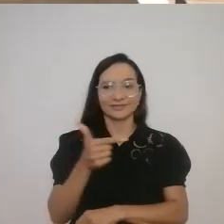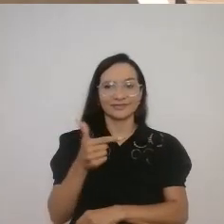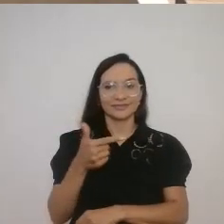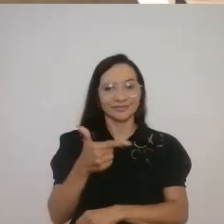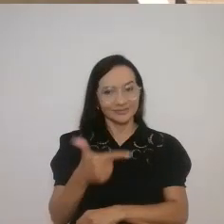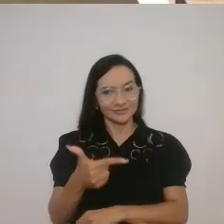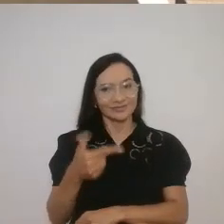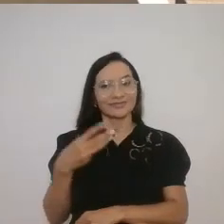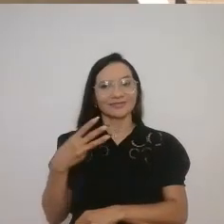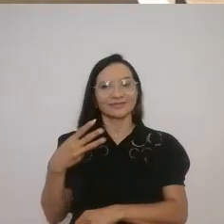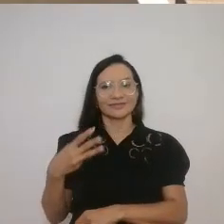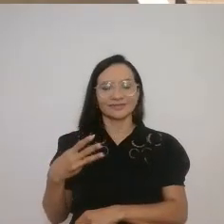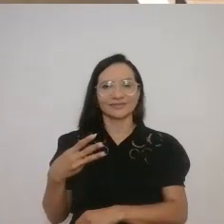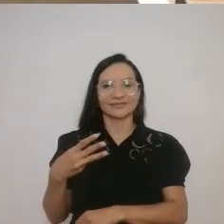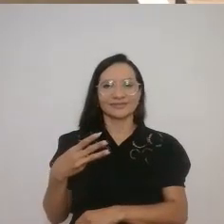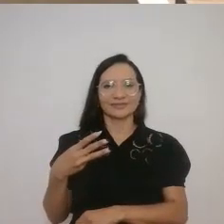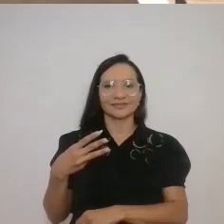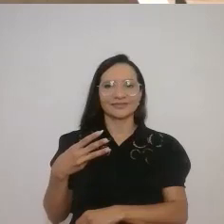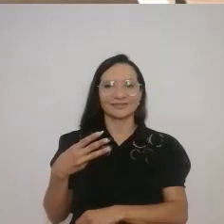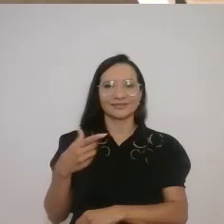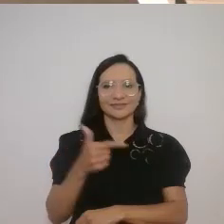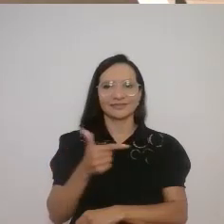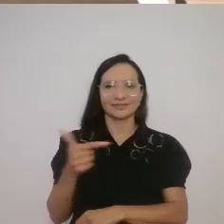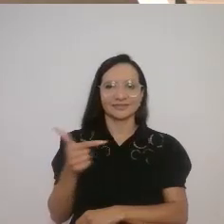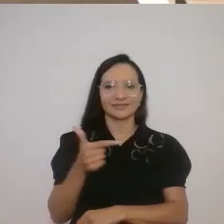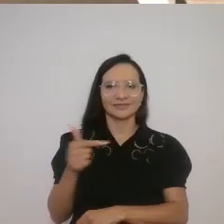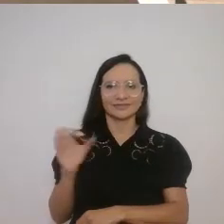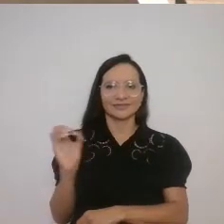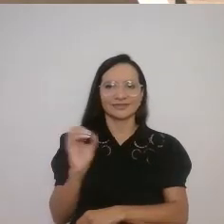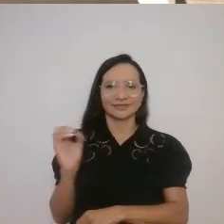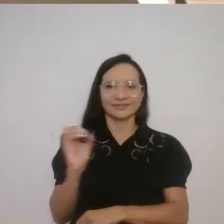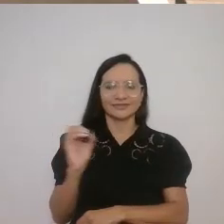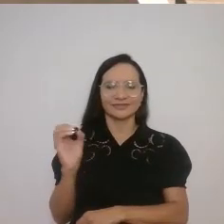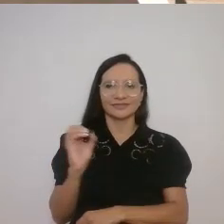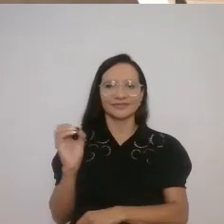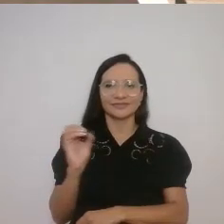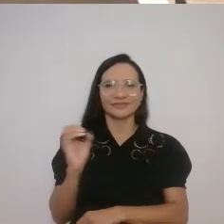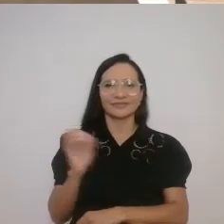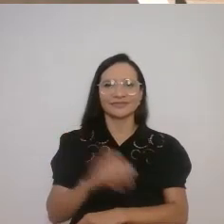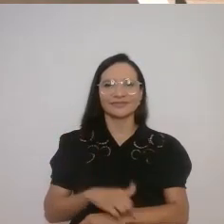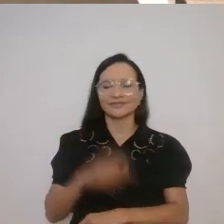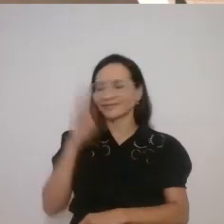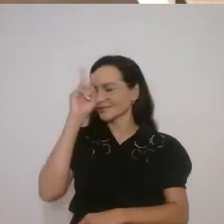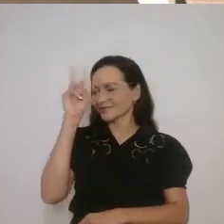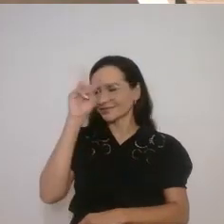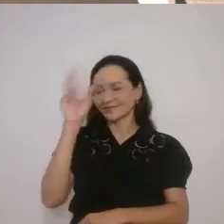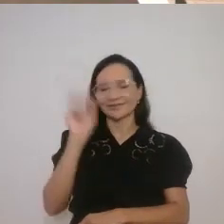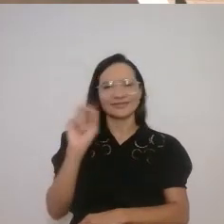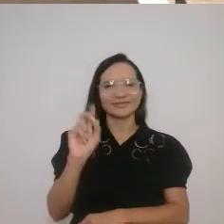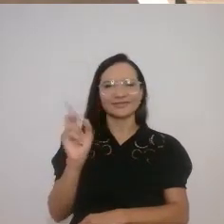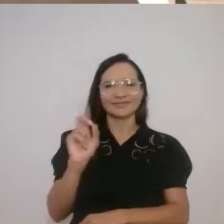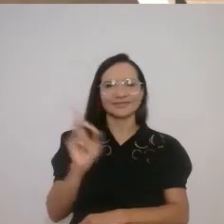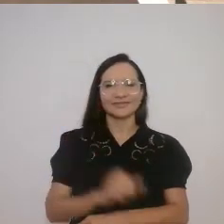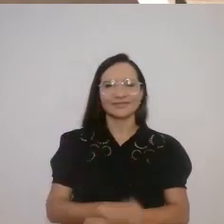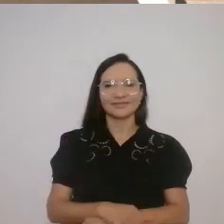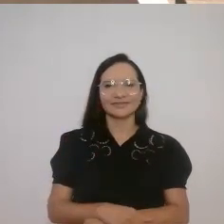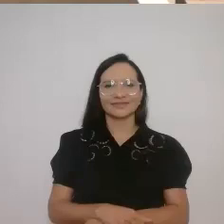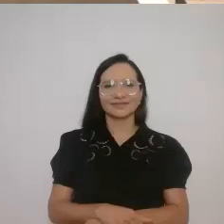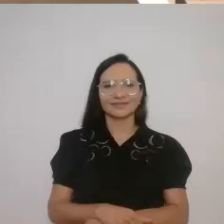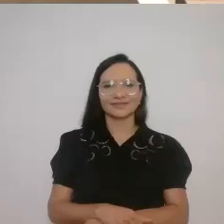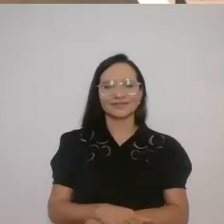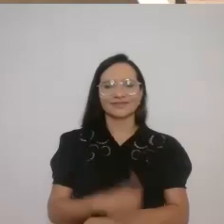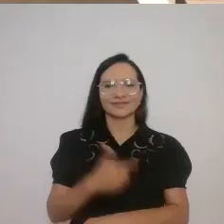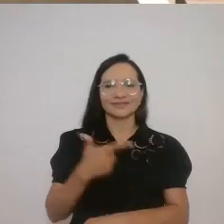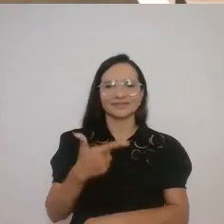engano. 22, salvo engano, que é a mesma data minha. Só muda o ano. Eu não lembro. É 22 de outubro, eu tenho certeza. Mas a anotação que eu tenho é 23.